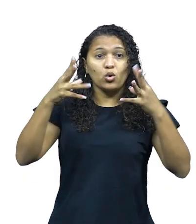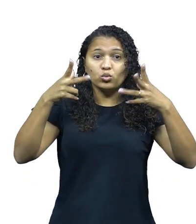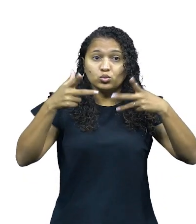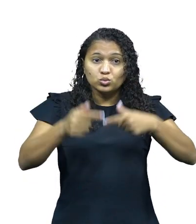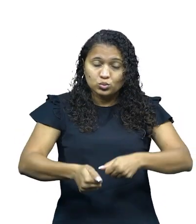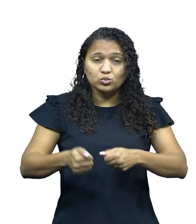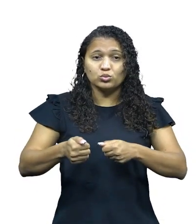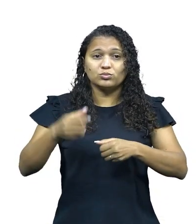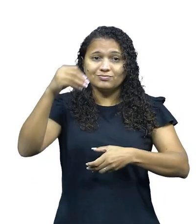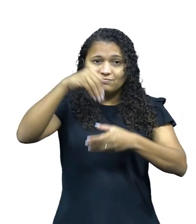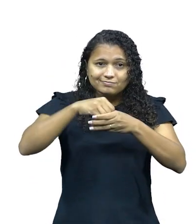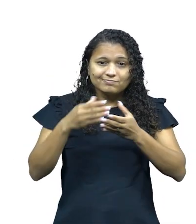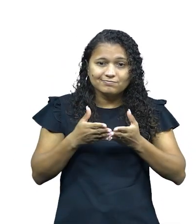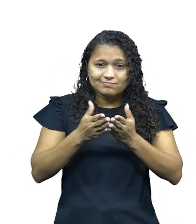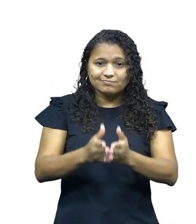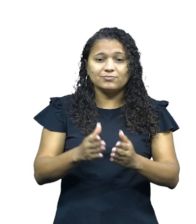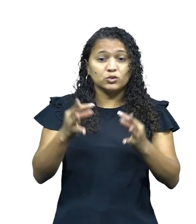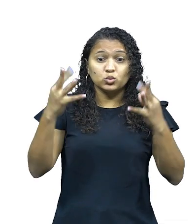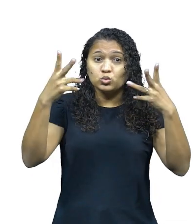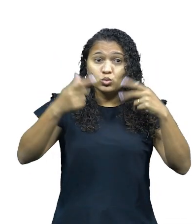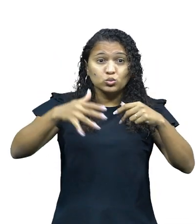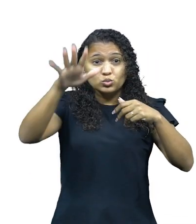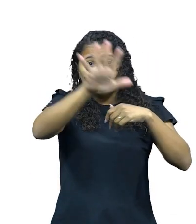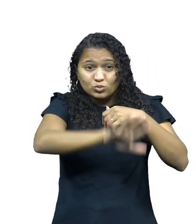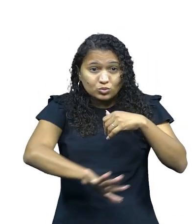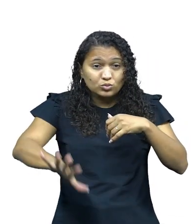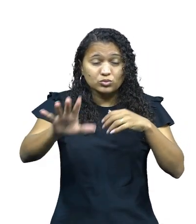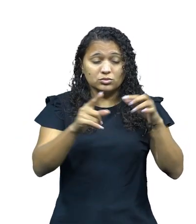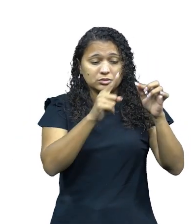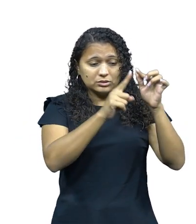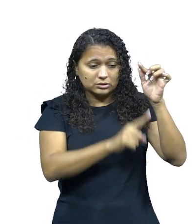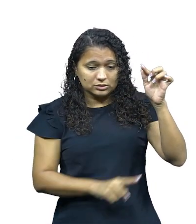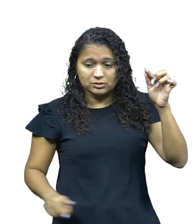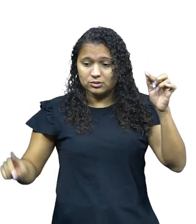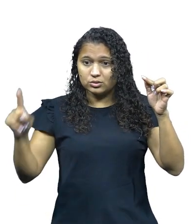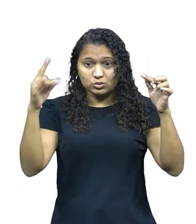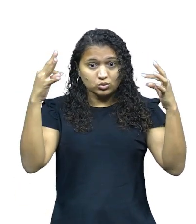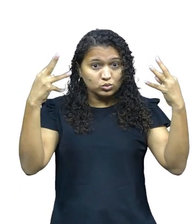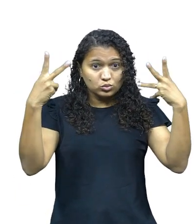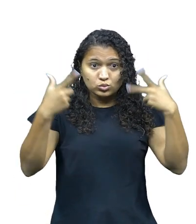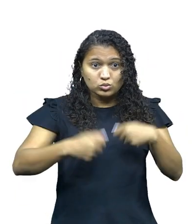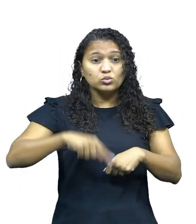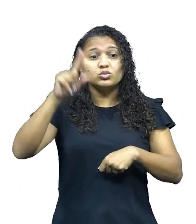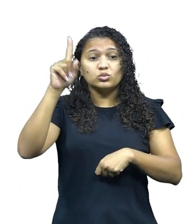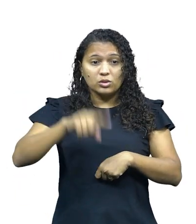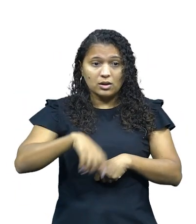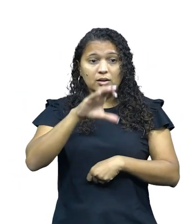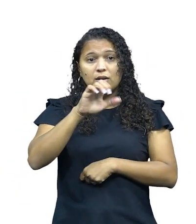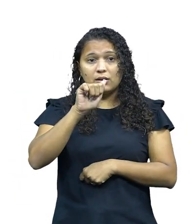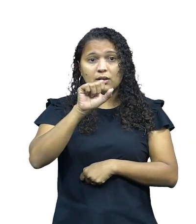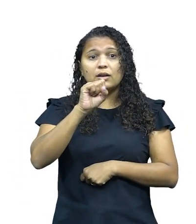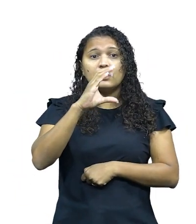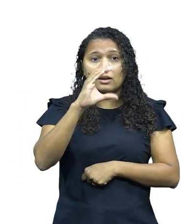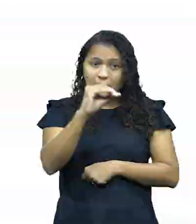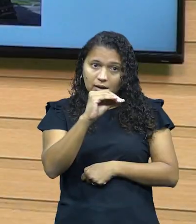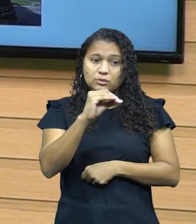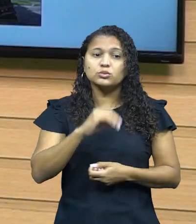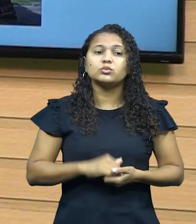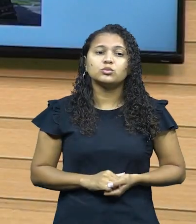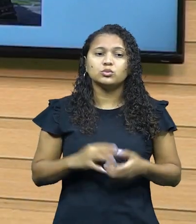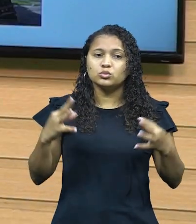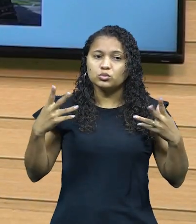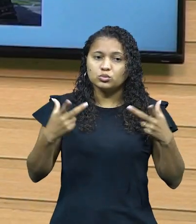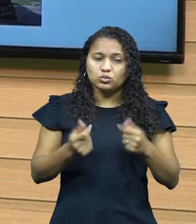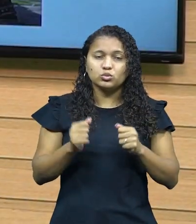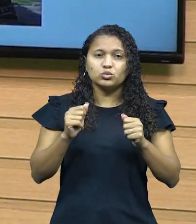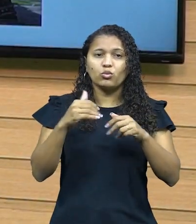corpo do navio, da quilha até a parte mais suspensa. Isso tudo é o casco do navio,